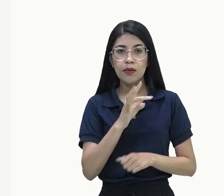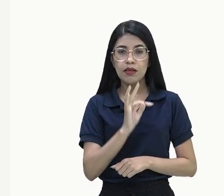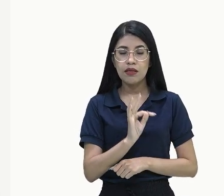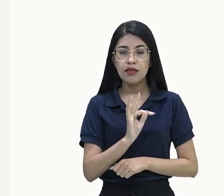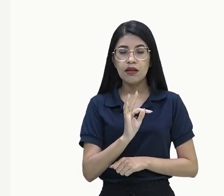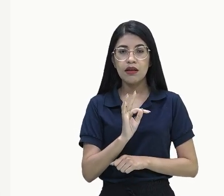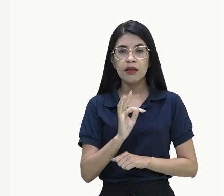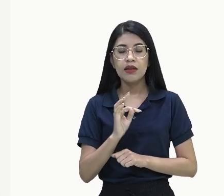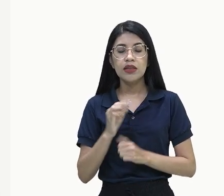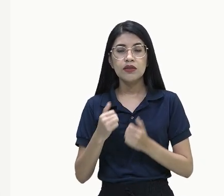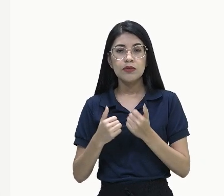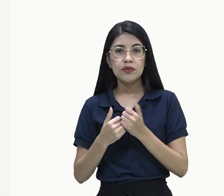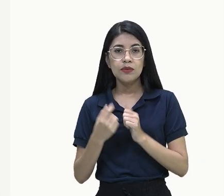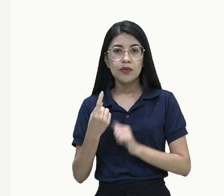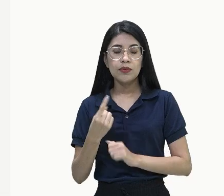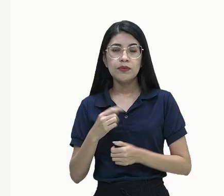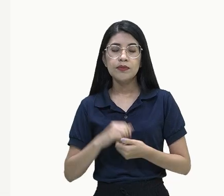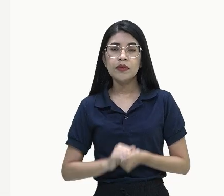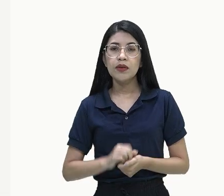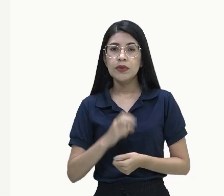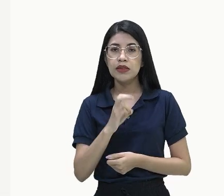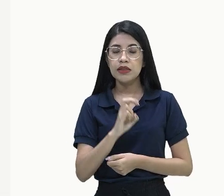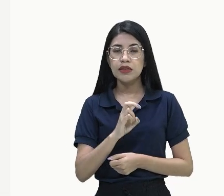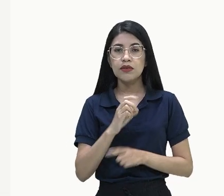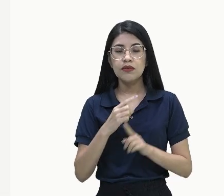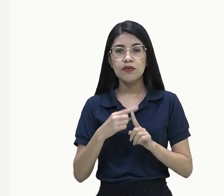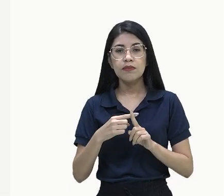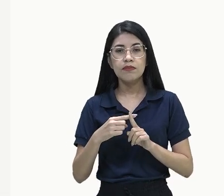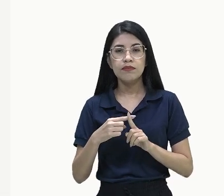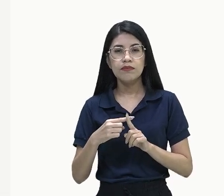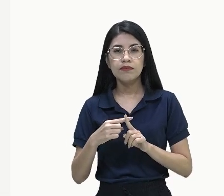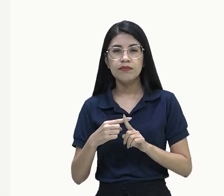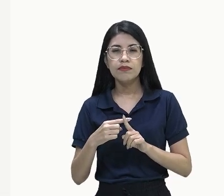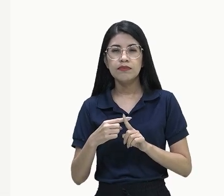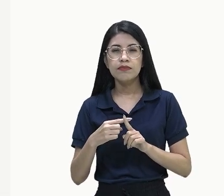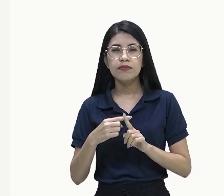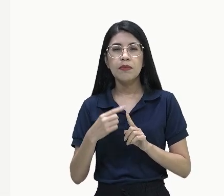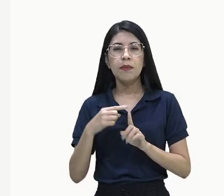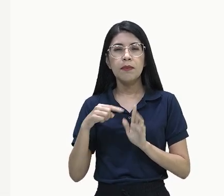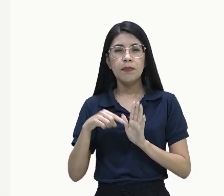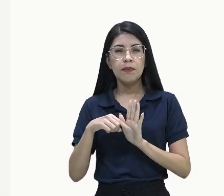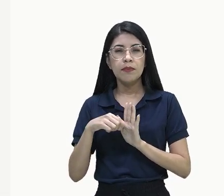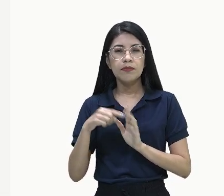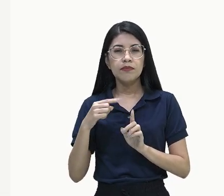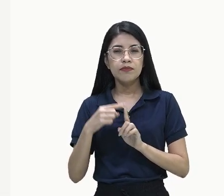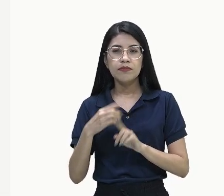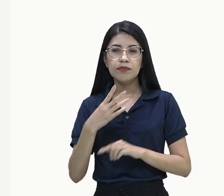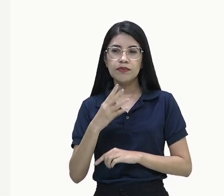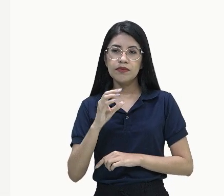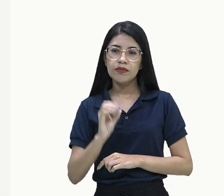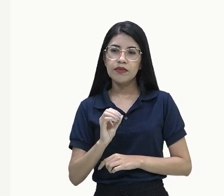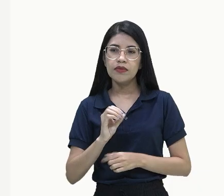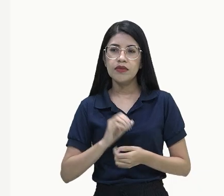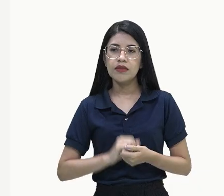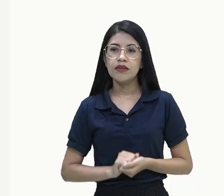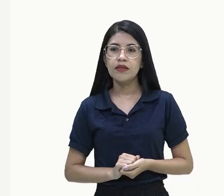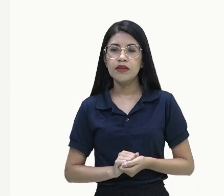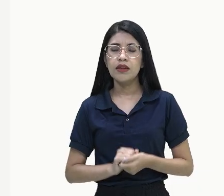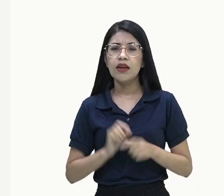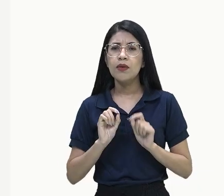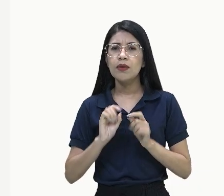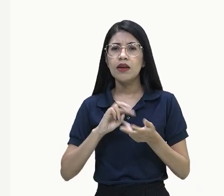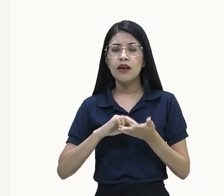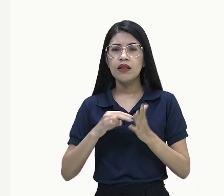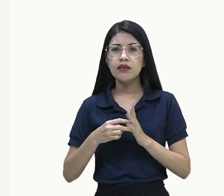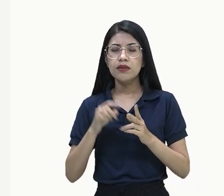5 vezes 1, que é 5 mais 40, 45. Então, nós temos também um par ordenado. Pessoal, professor, por que tem a ver o par ordenado